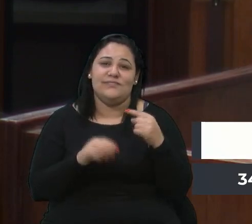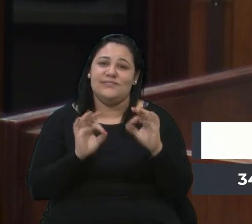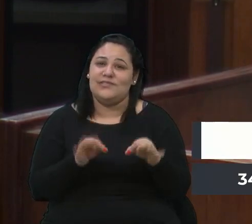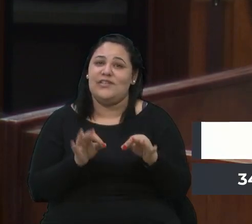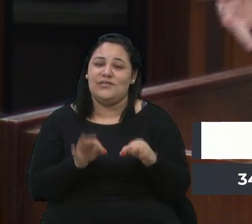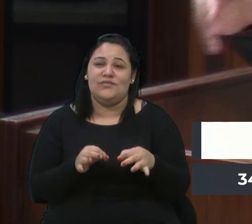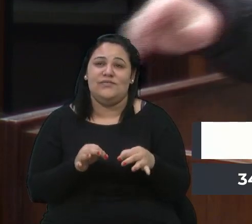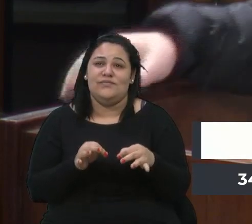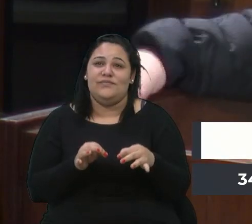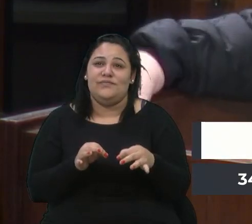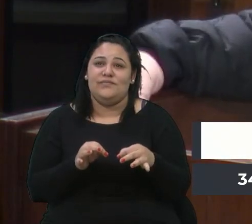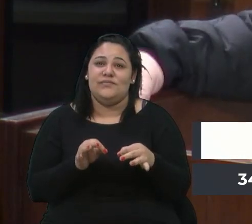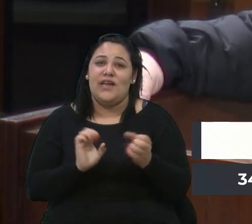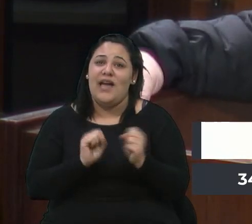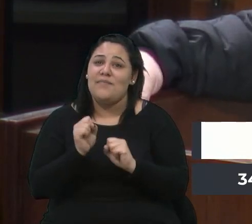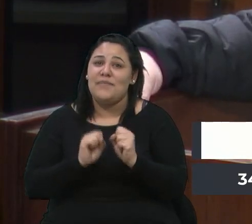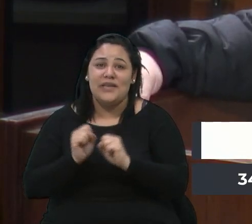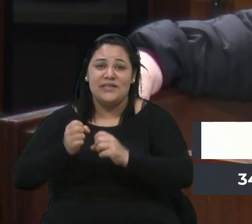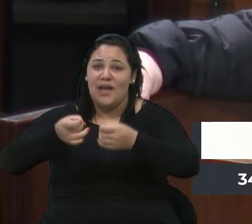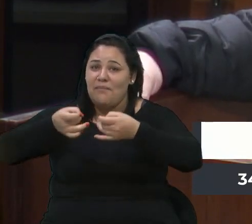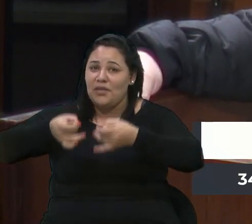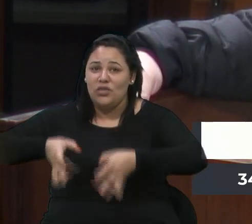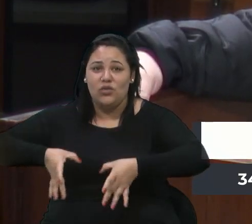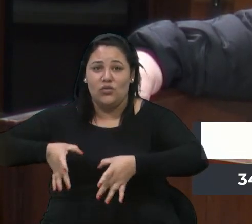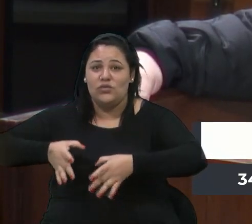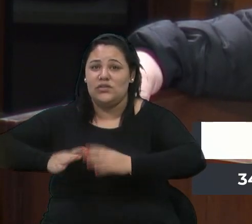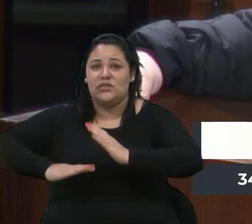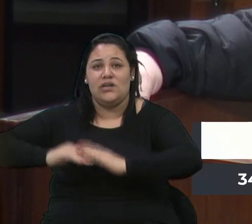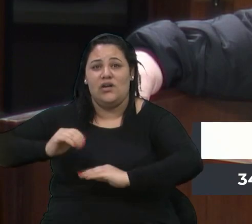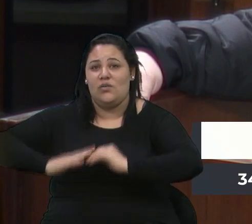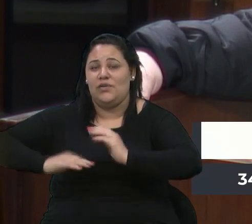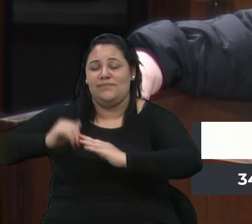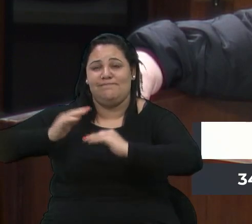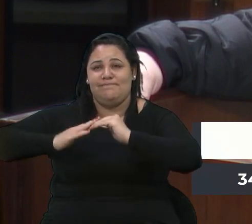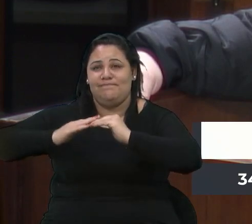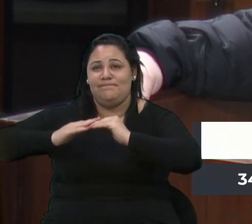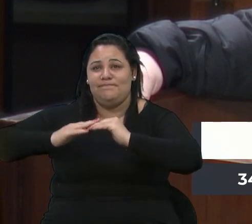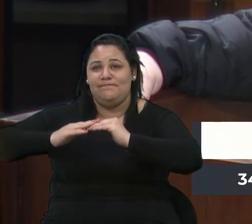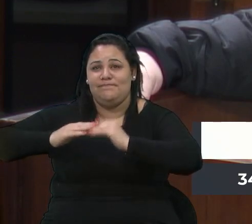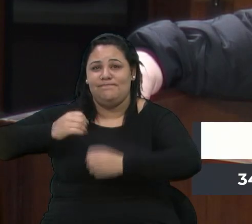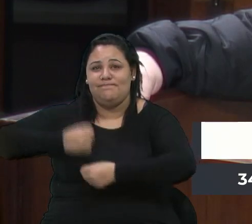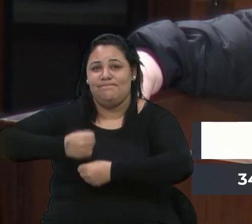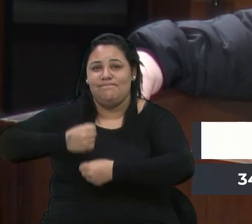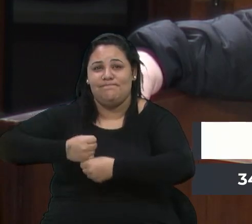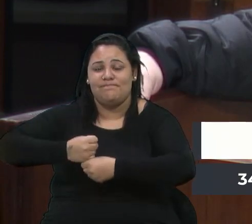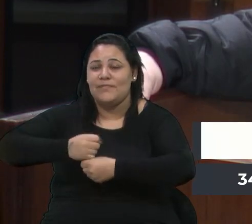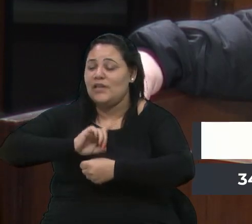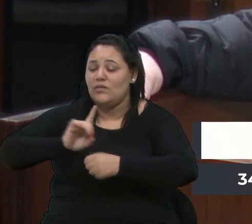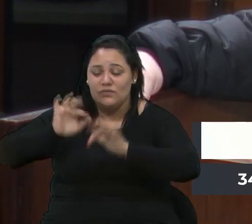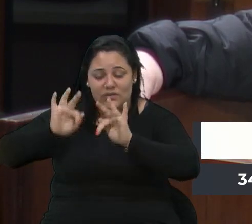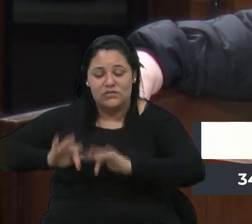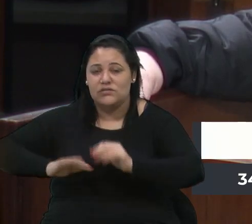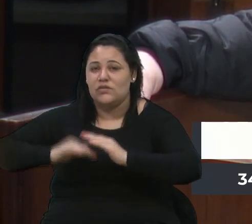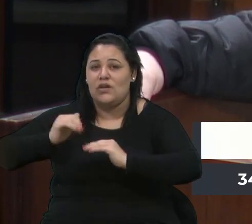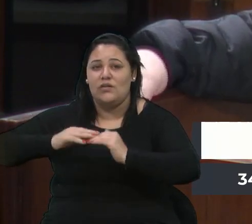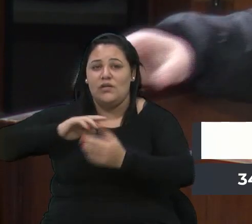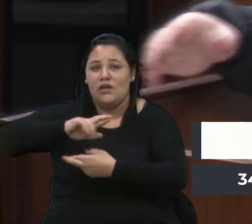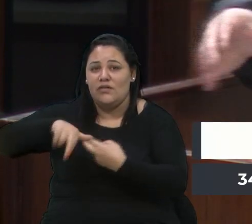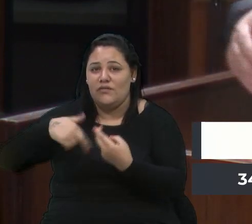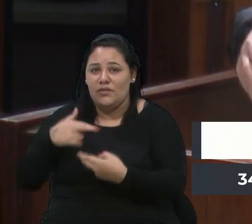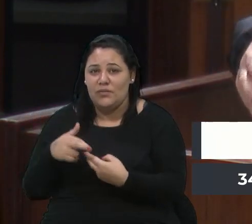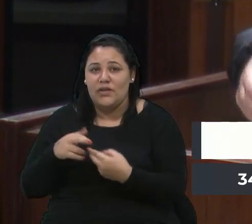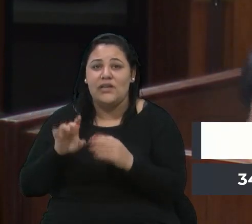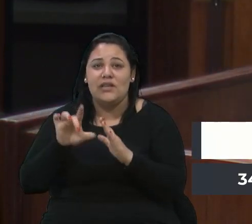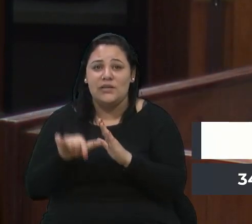empreiteiras acabam abandonando, vereadora Gladys, a obra, não concluindo ela. Posterior a isso, ela